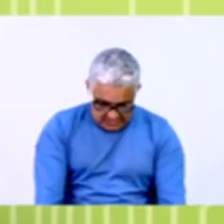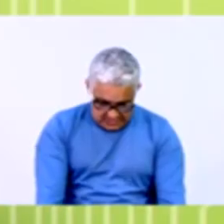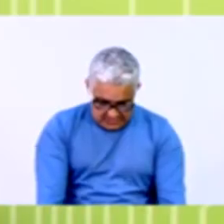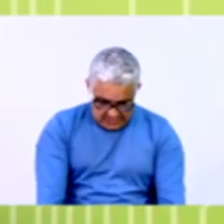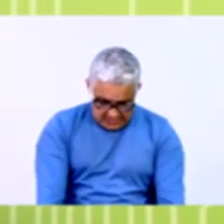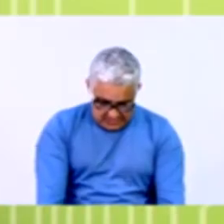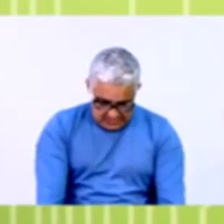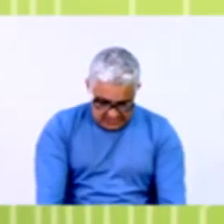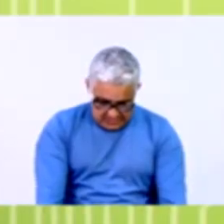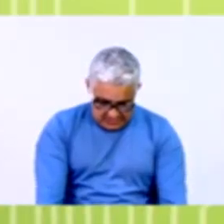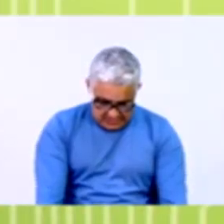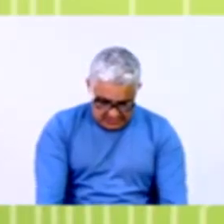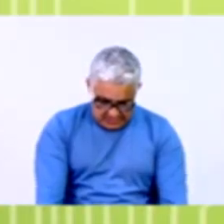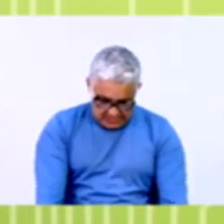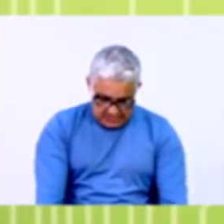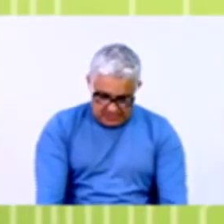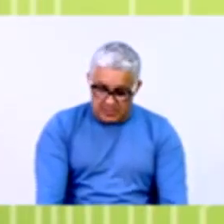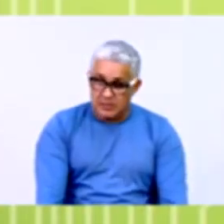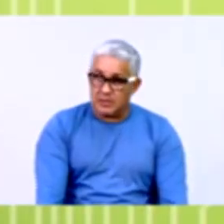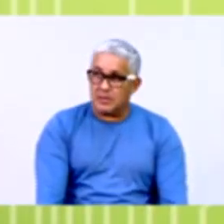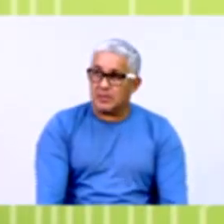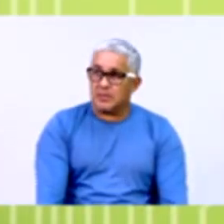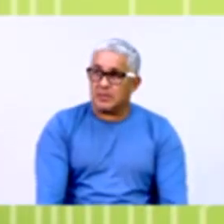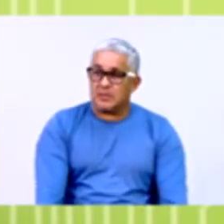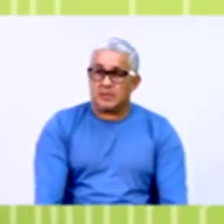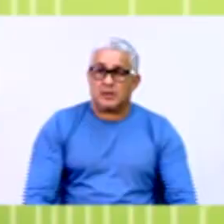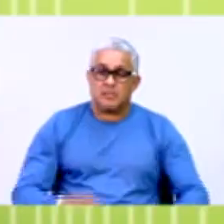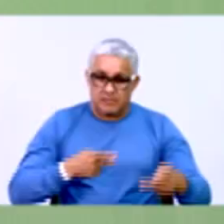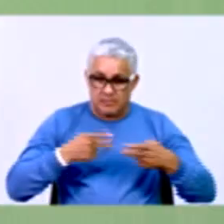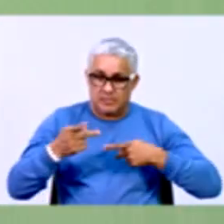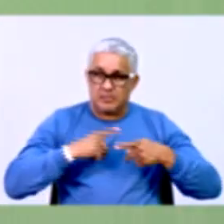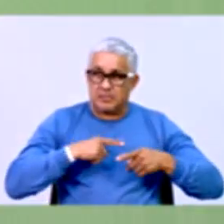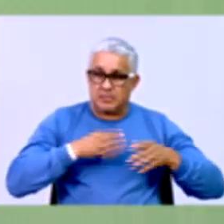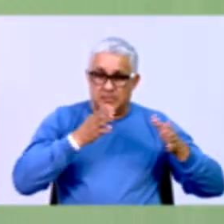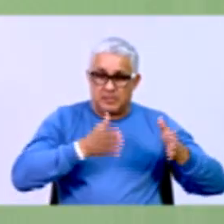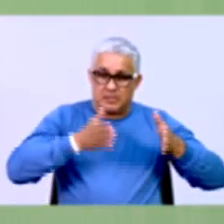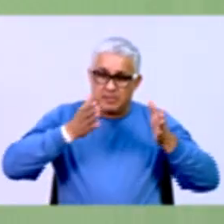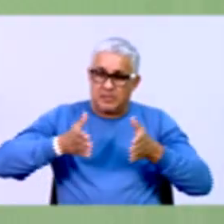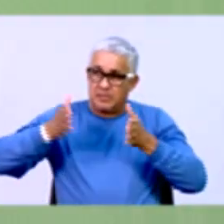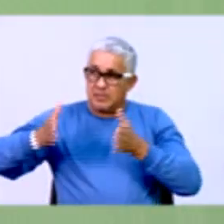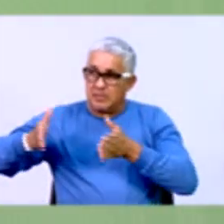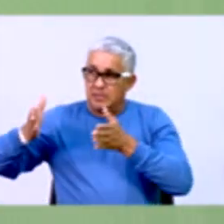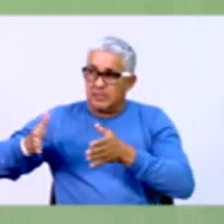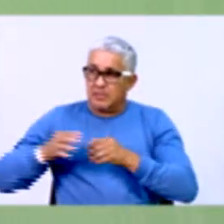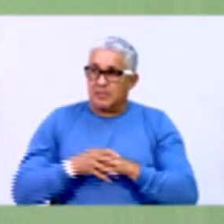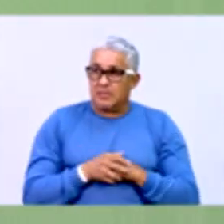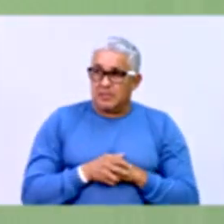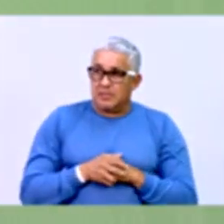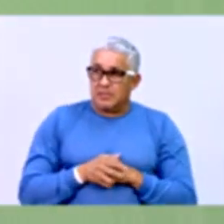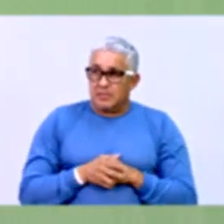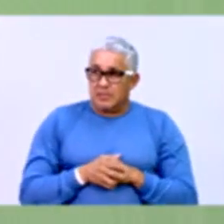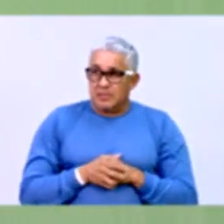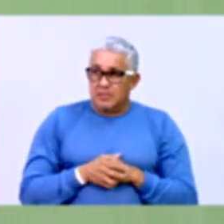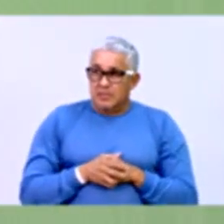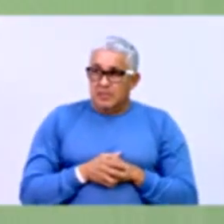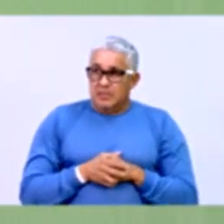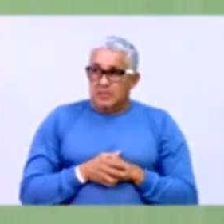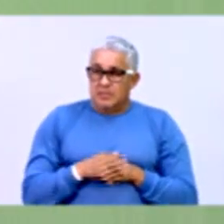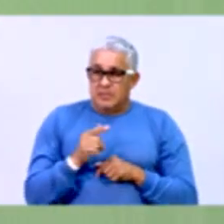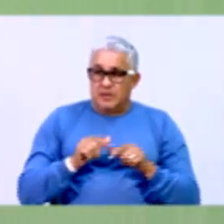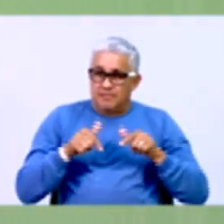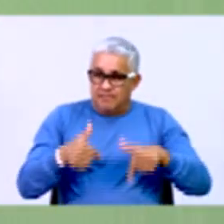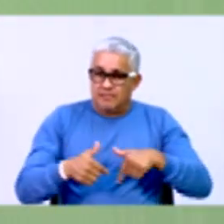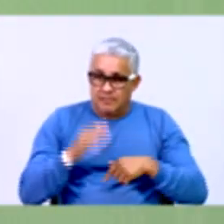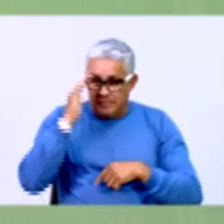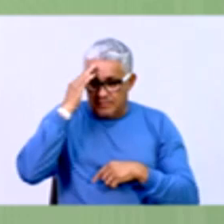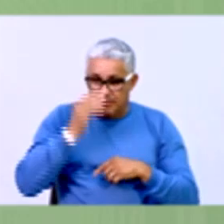estava lá no material, que é o quê? O planejamento, são etapas bem, não requerem muito esforço para entendimento não,